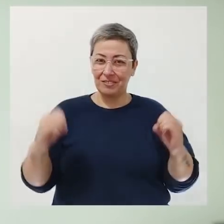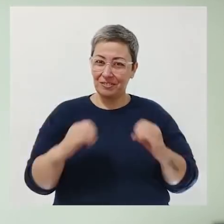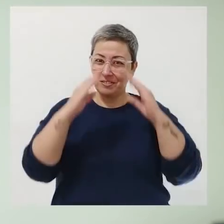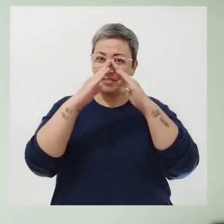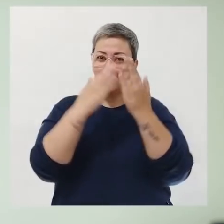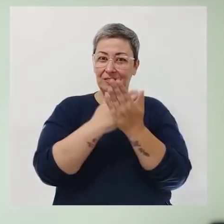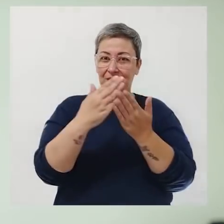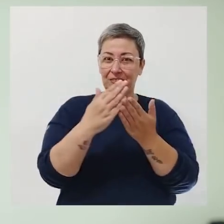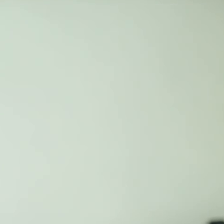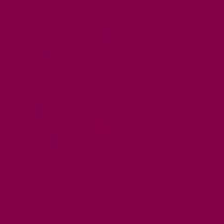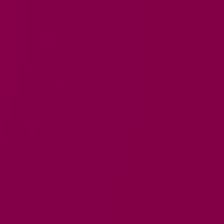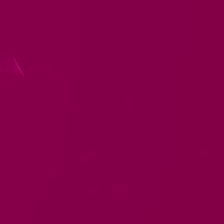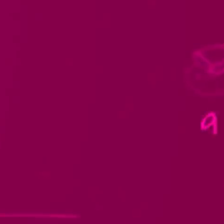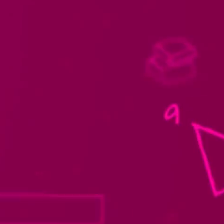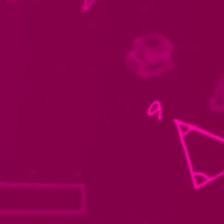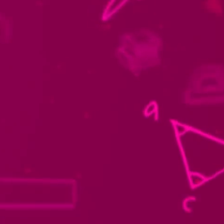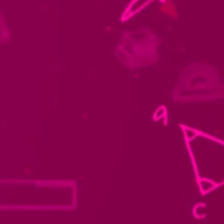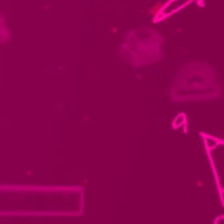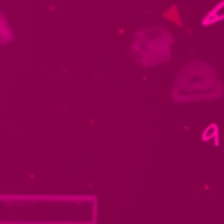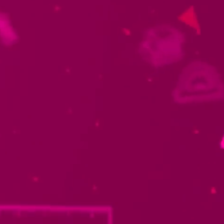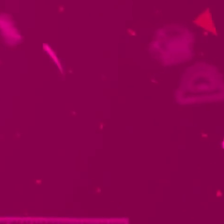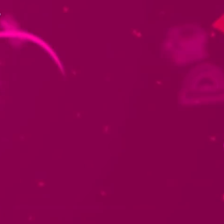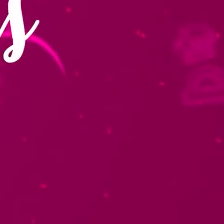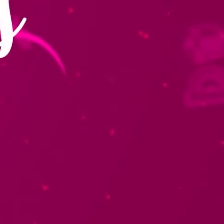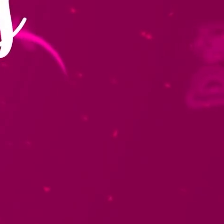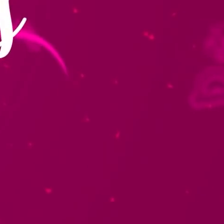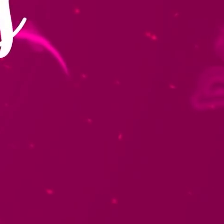história? O programa vai começar.